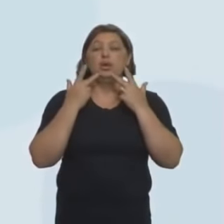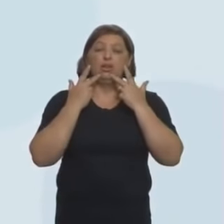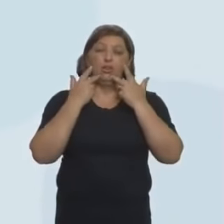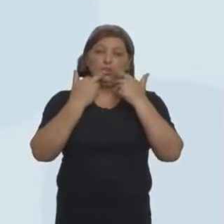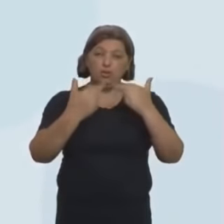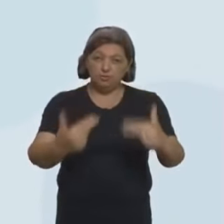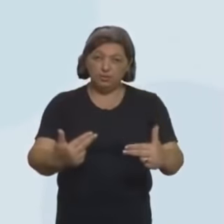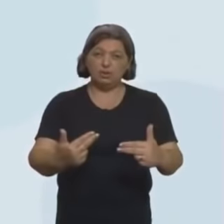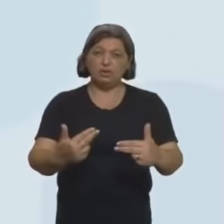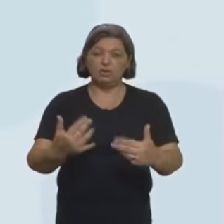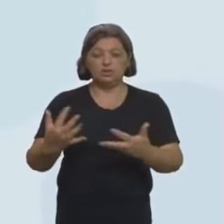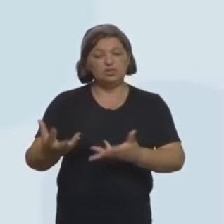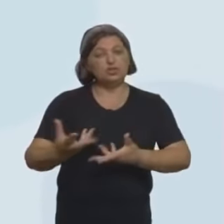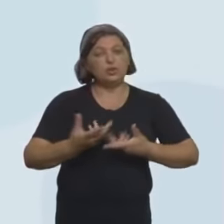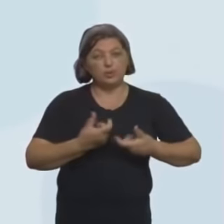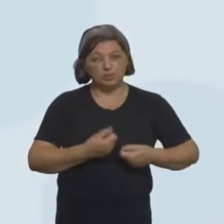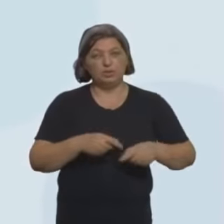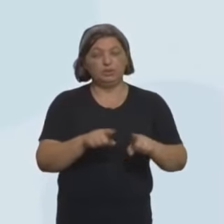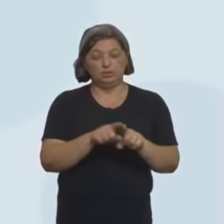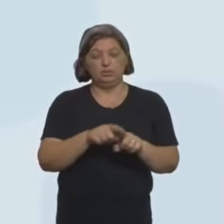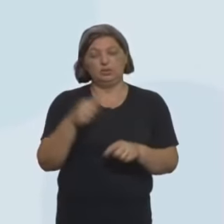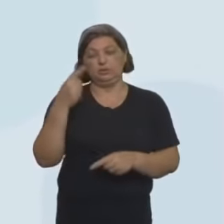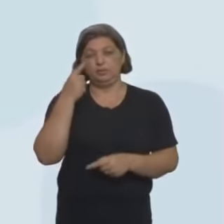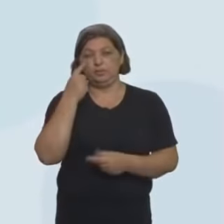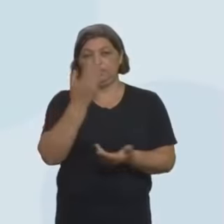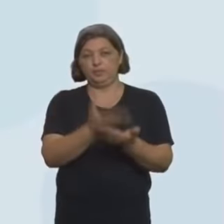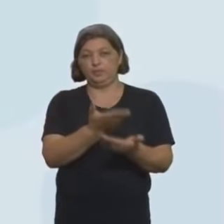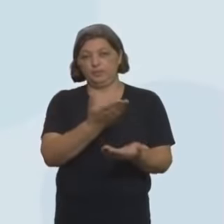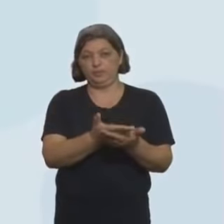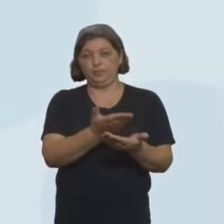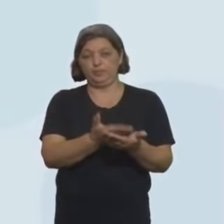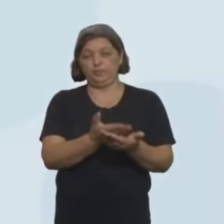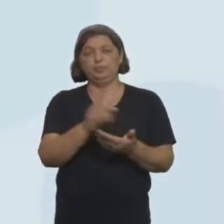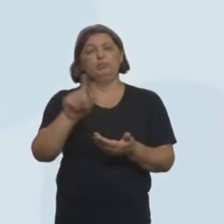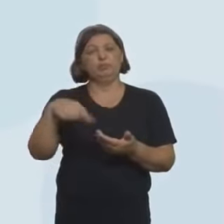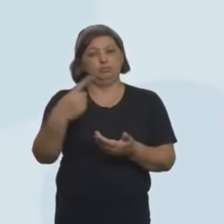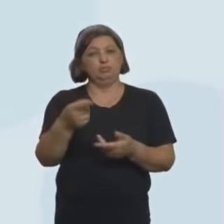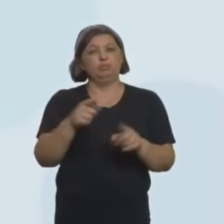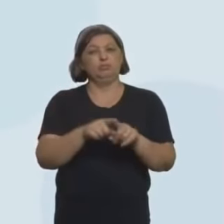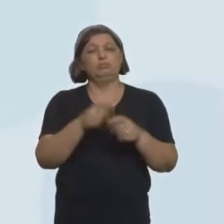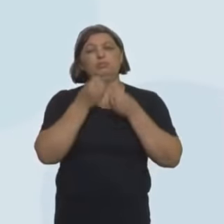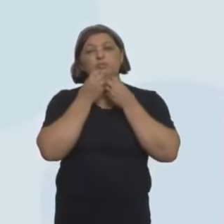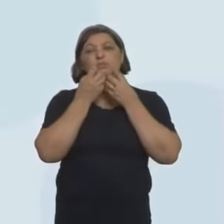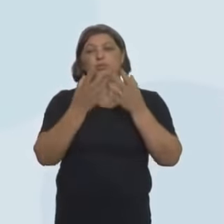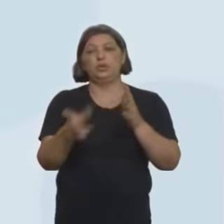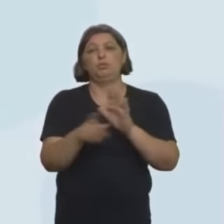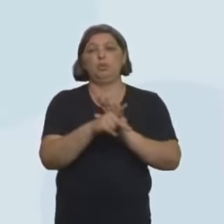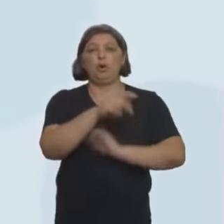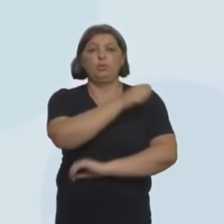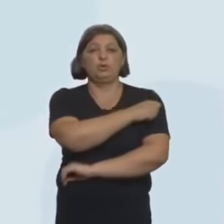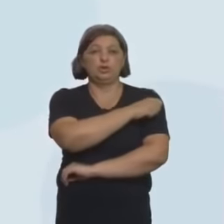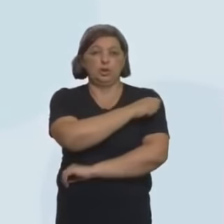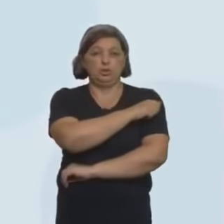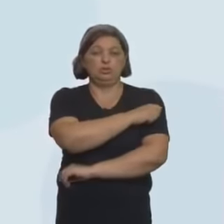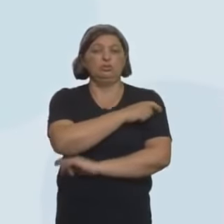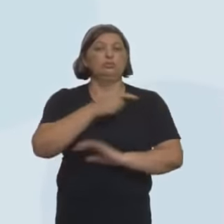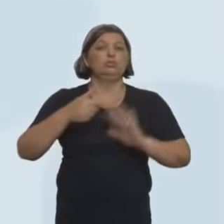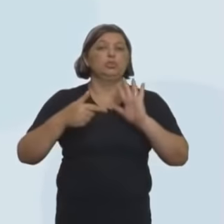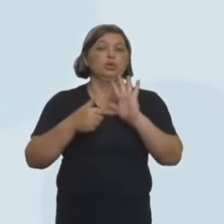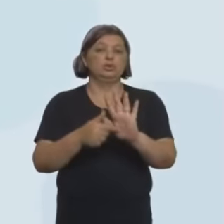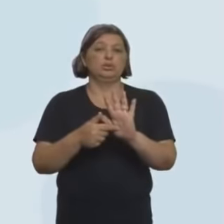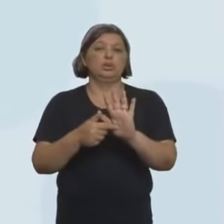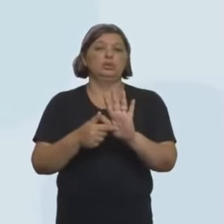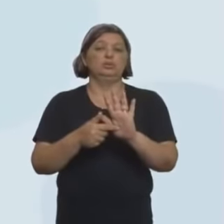de acolhimento. Então, vocês vão ver que as aulas, e a gente vê depoimentos de estudantes demonstrando muito